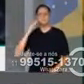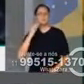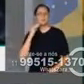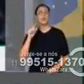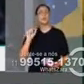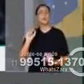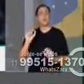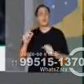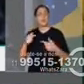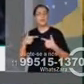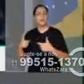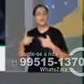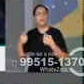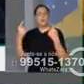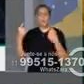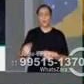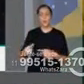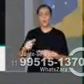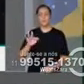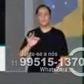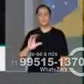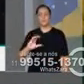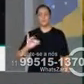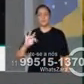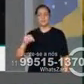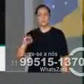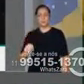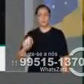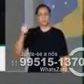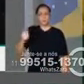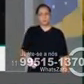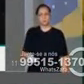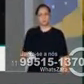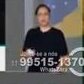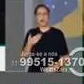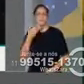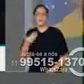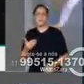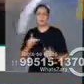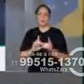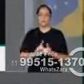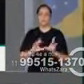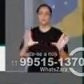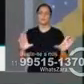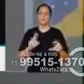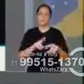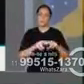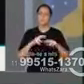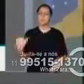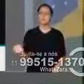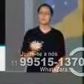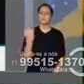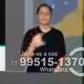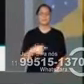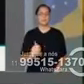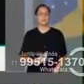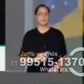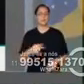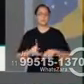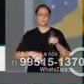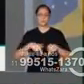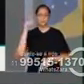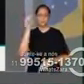em defesa da democracia e isso marcou profundamente nosso povo marcou profundamente a nossa vida política